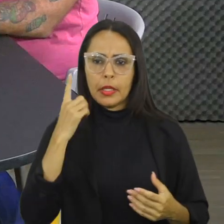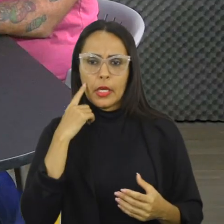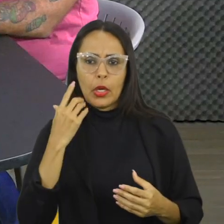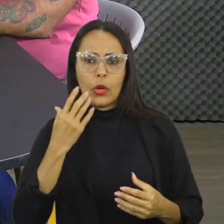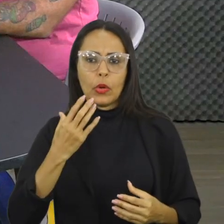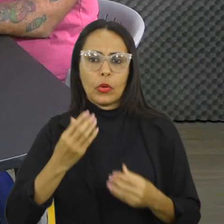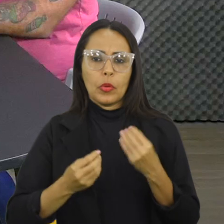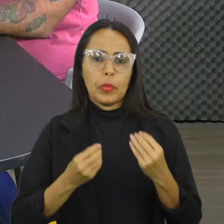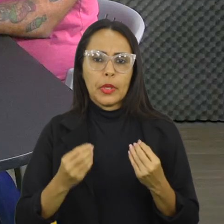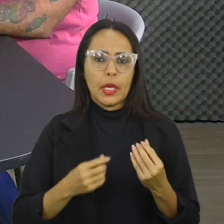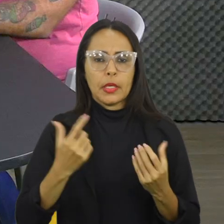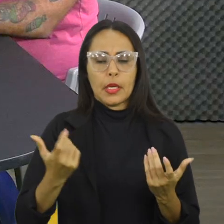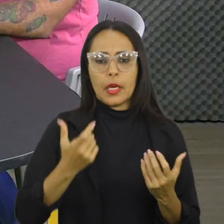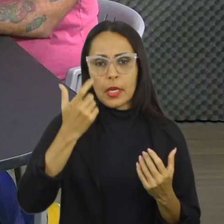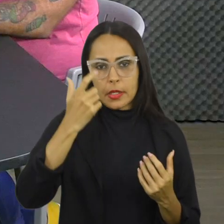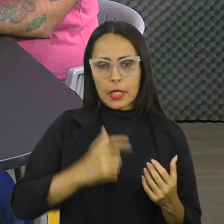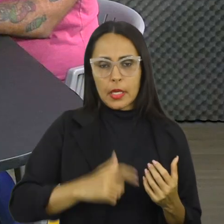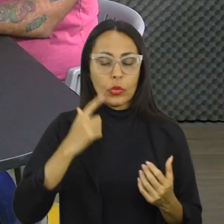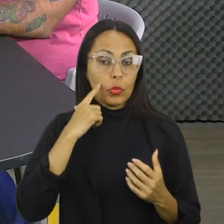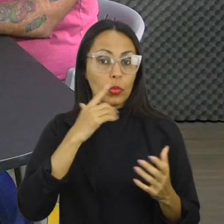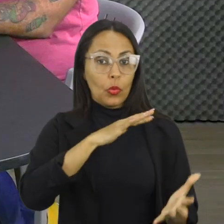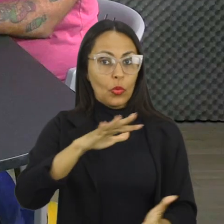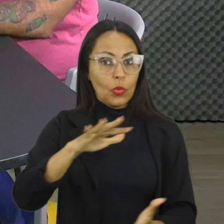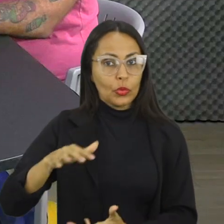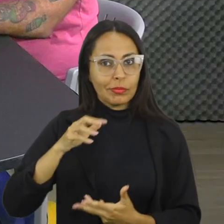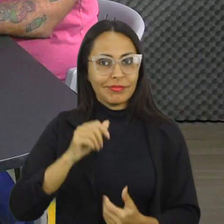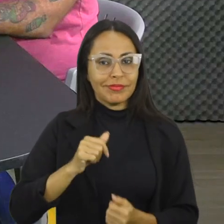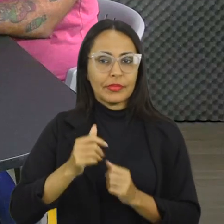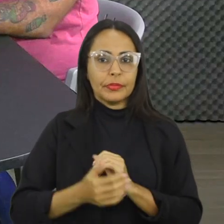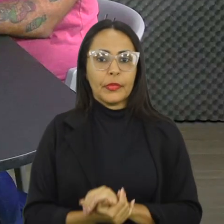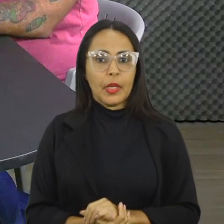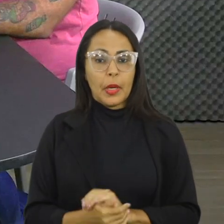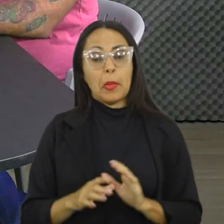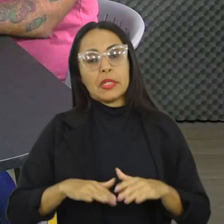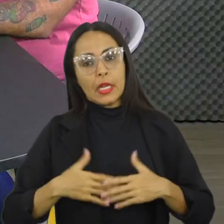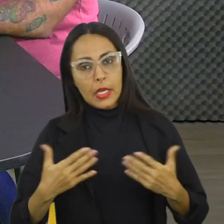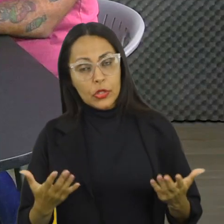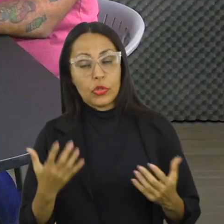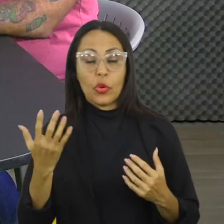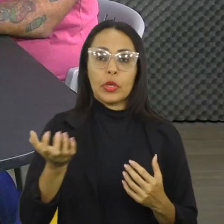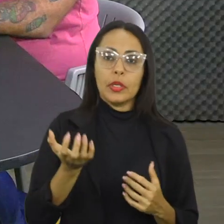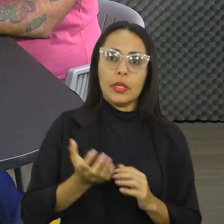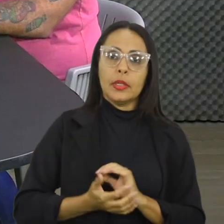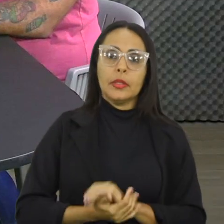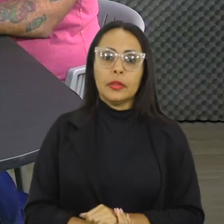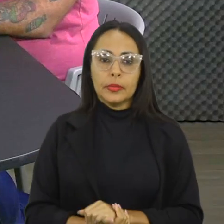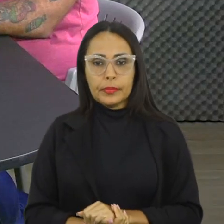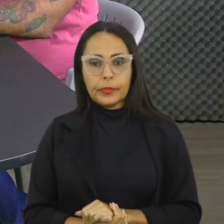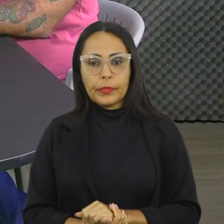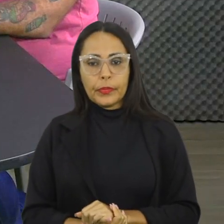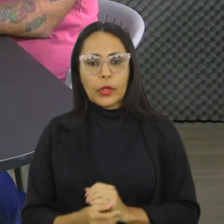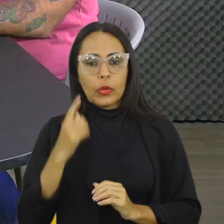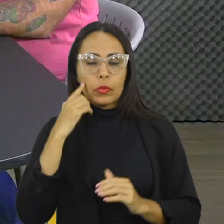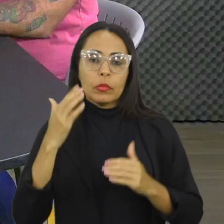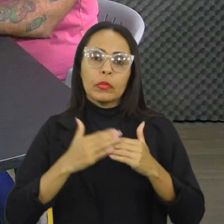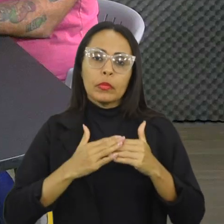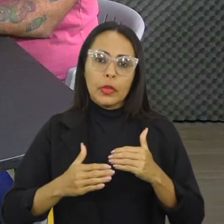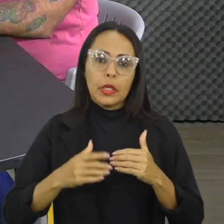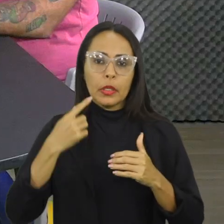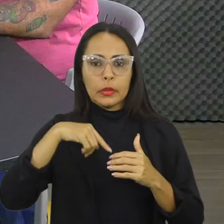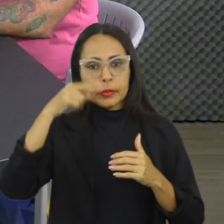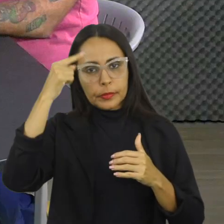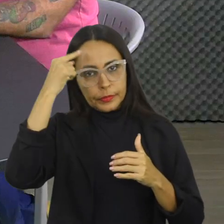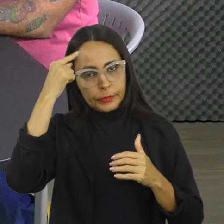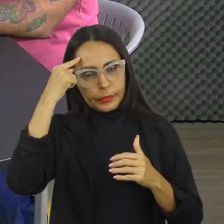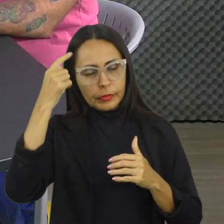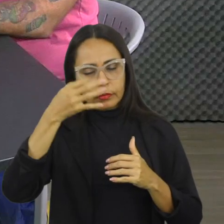que ia ser mergulhar nesse mundo, mas era isso que eu queria, esse era o meu alvo. Então, quando eu comecei pensando